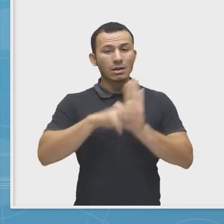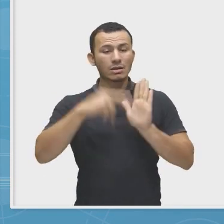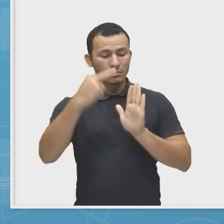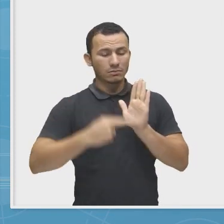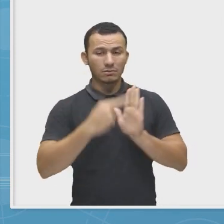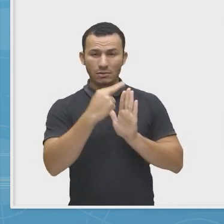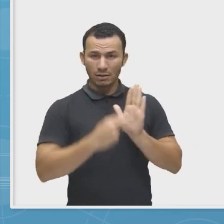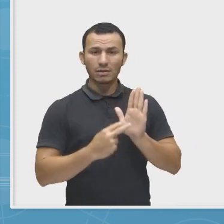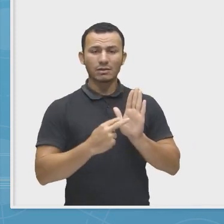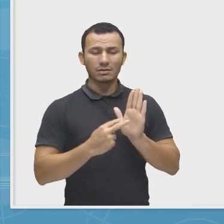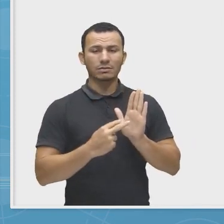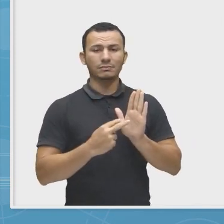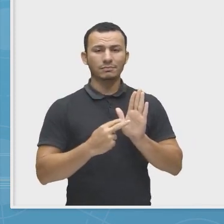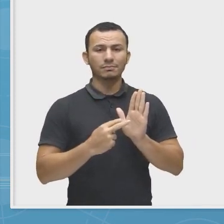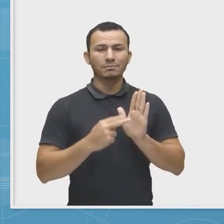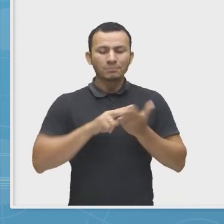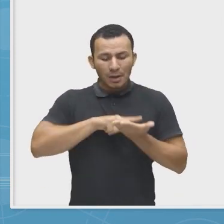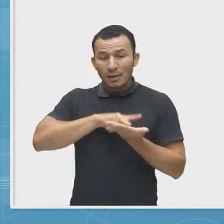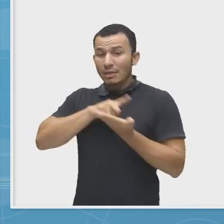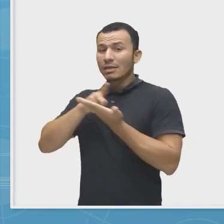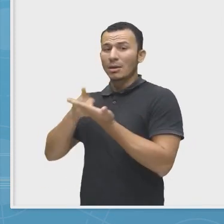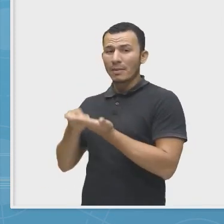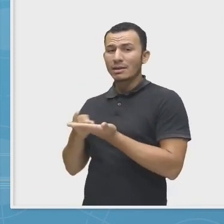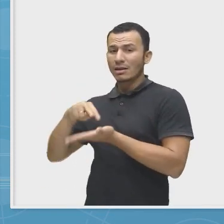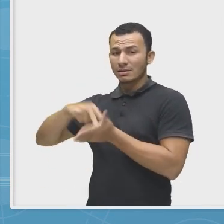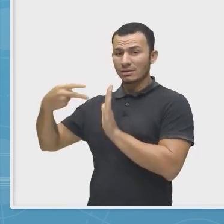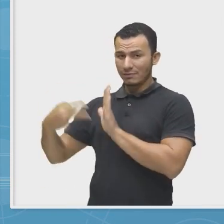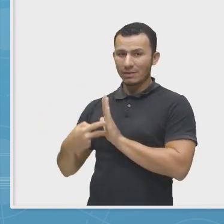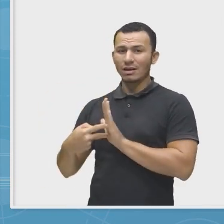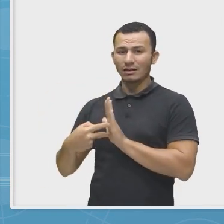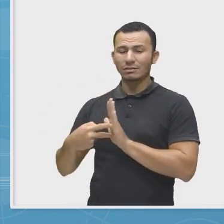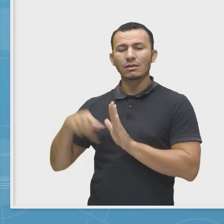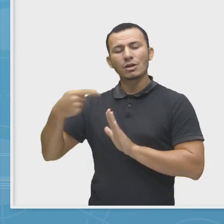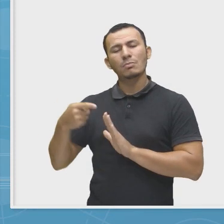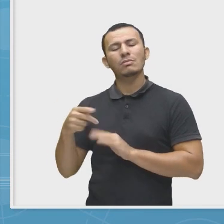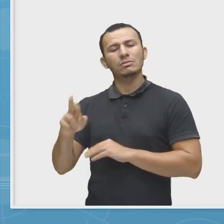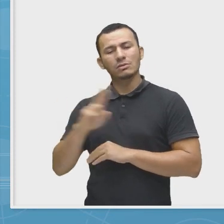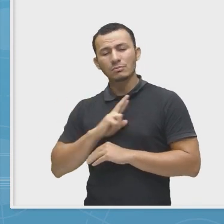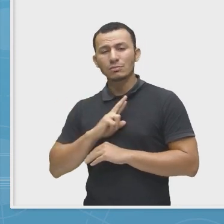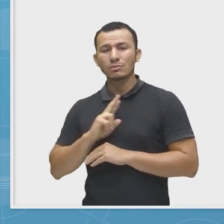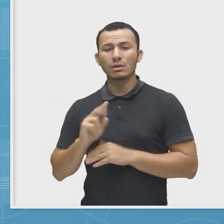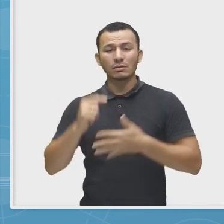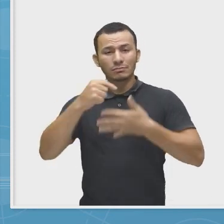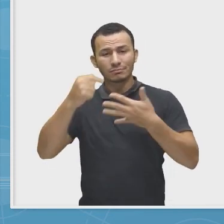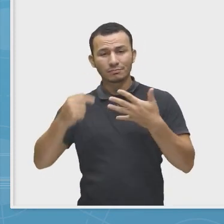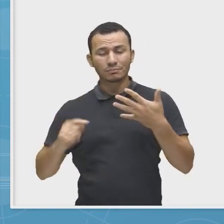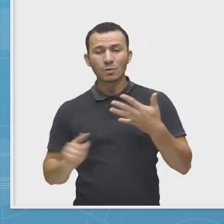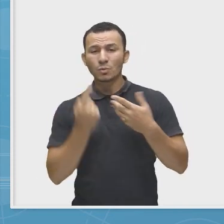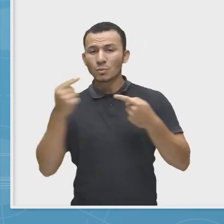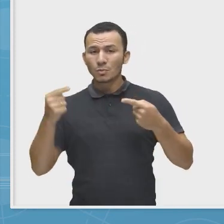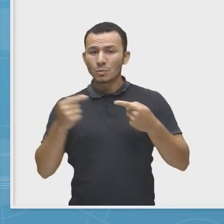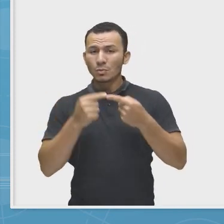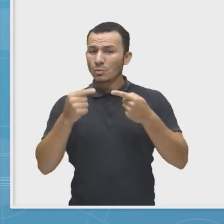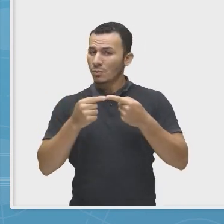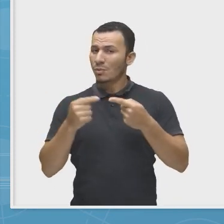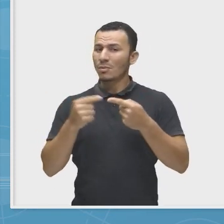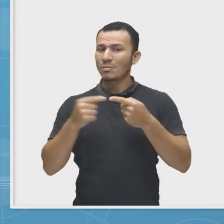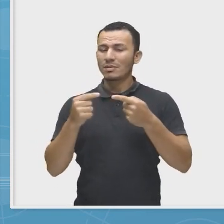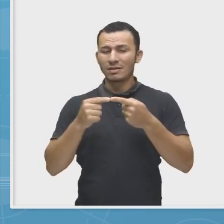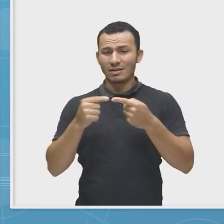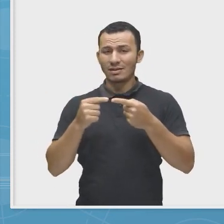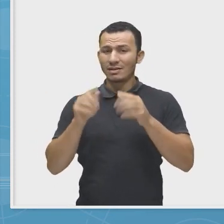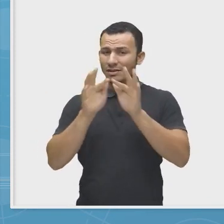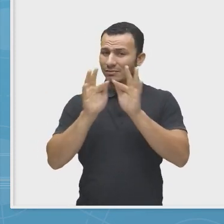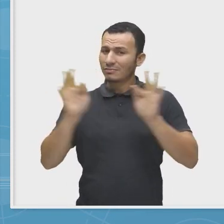texto, interpretar o que significa, e vocês vão marcar uma dessas alternativas que tem a ver